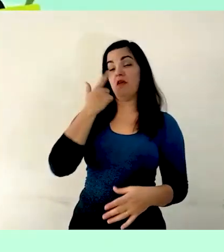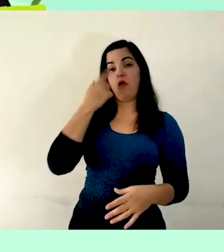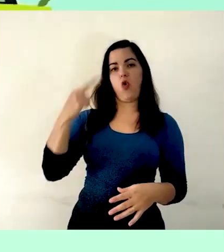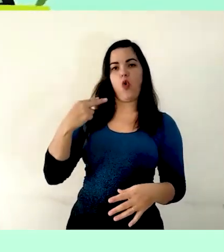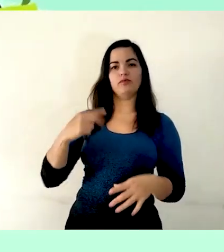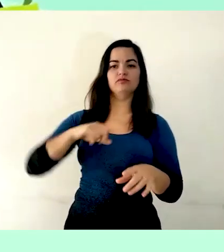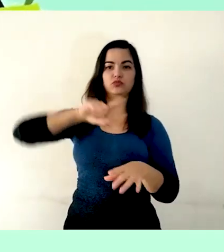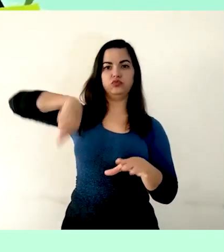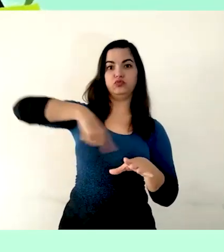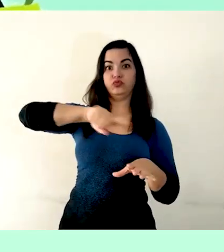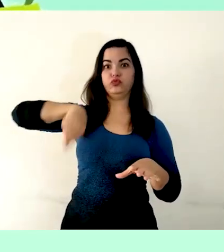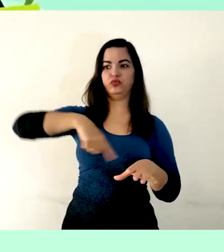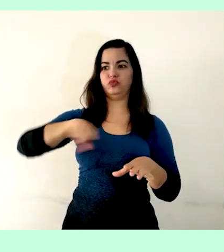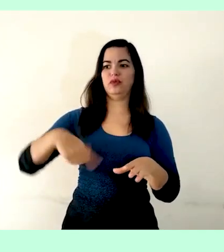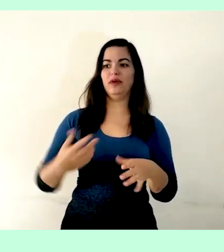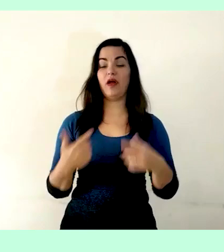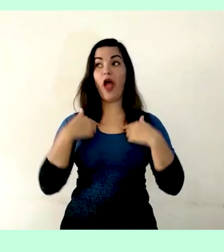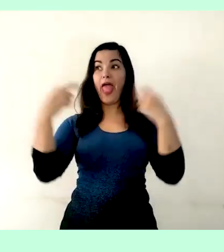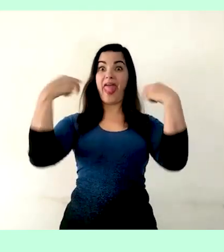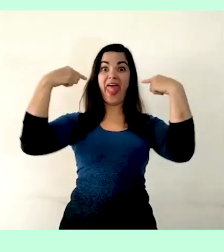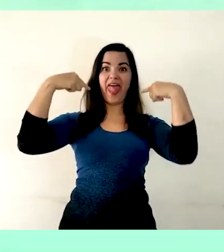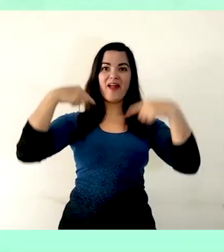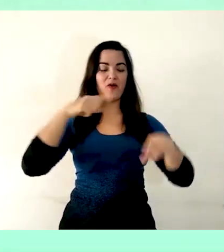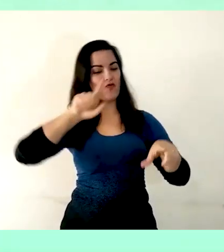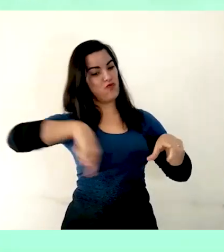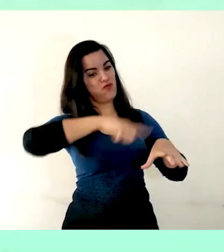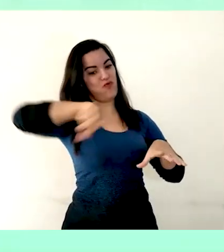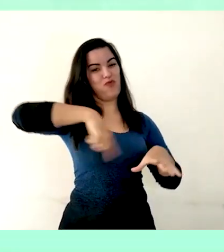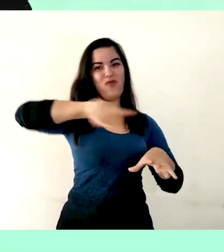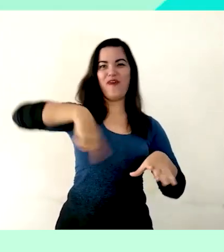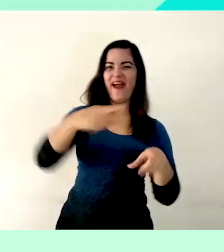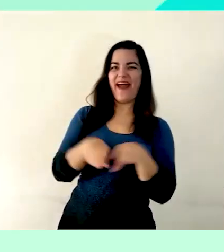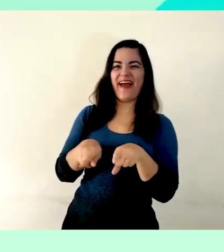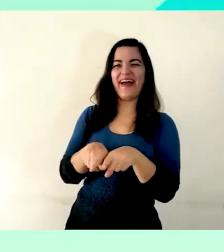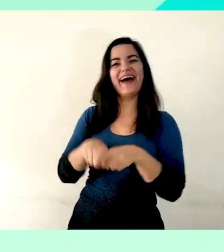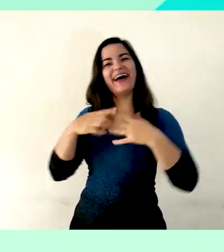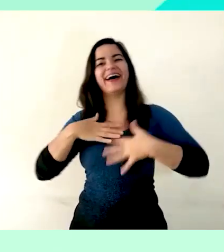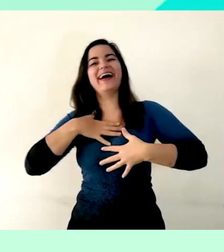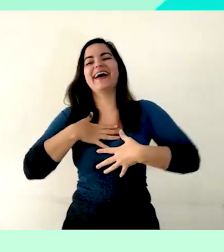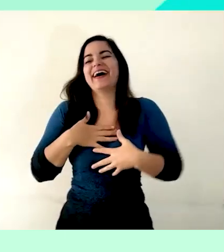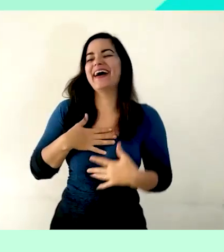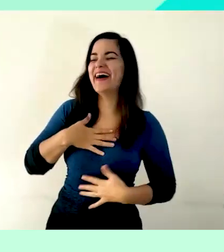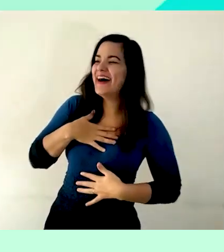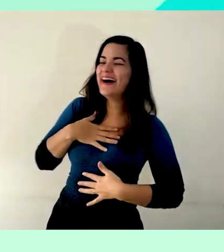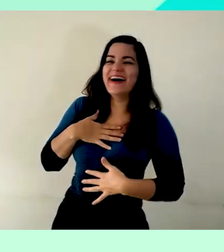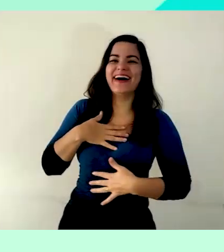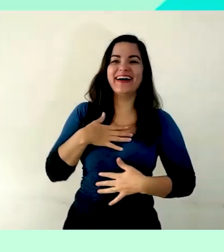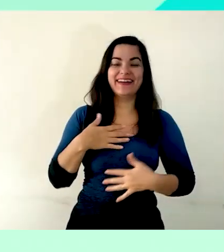Agora eu!